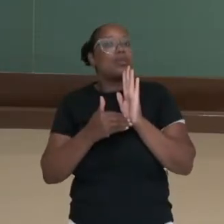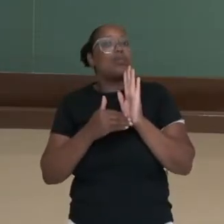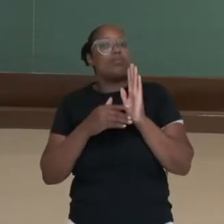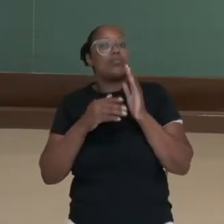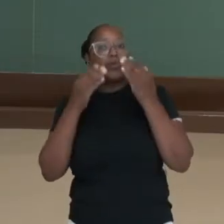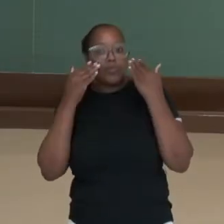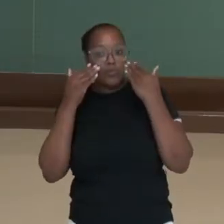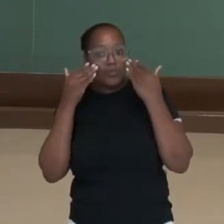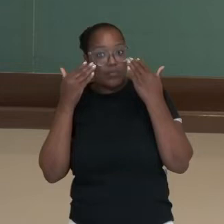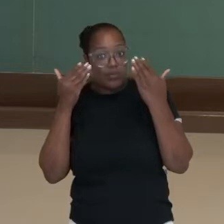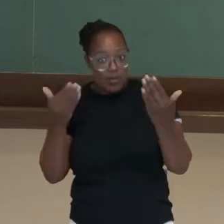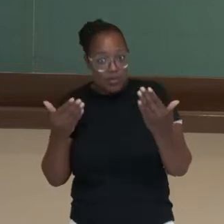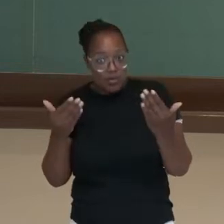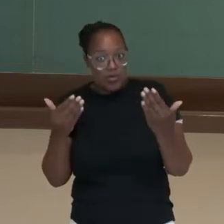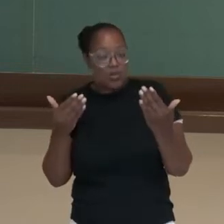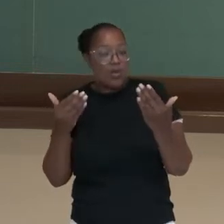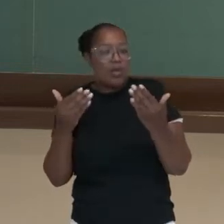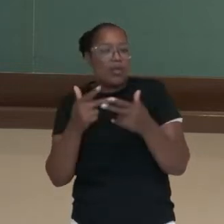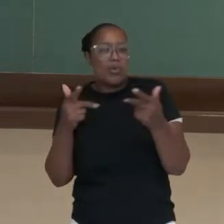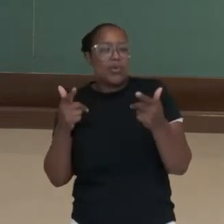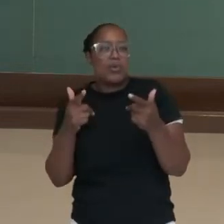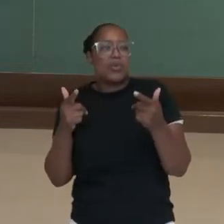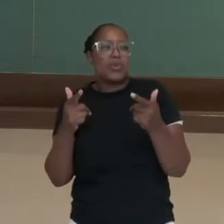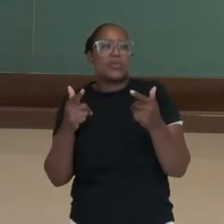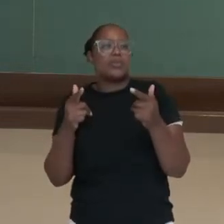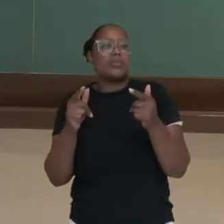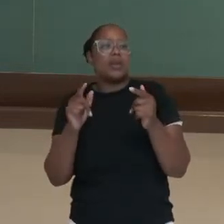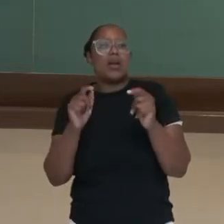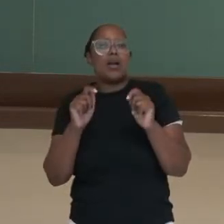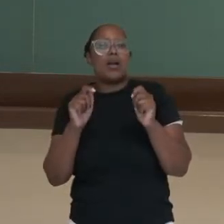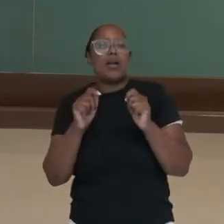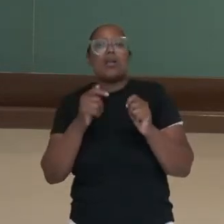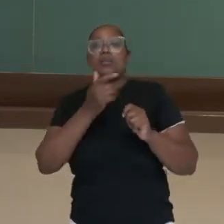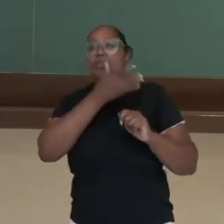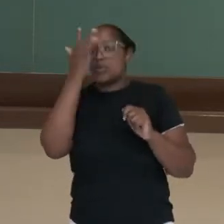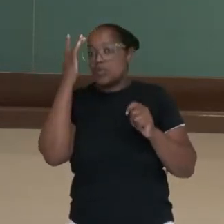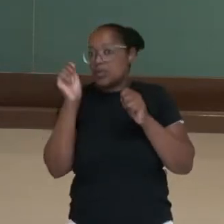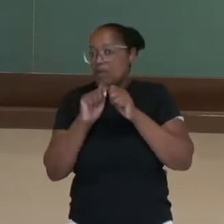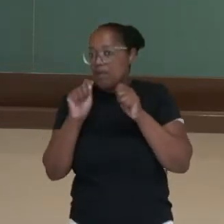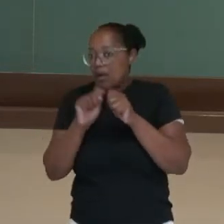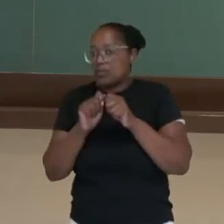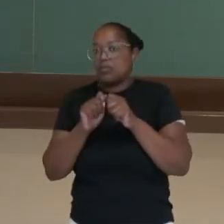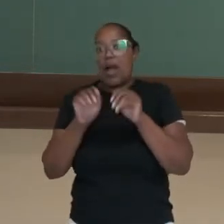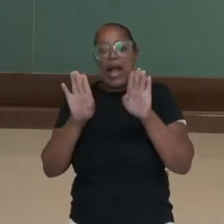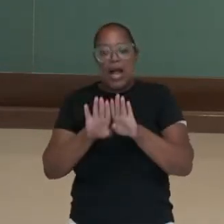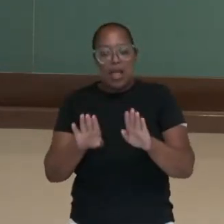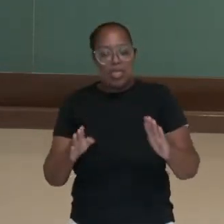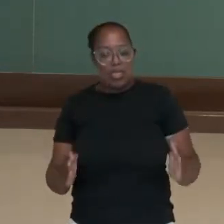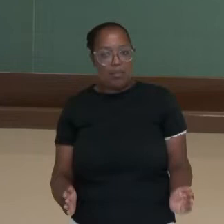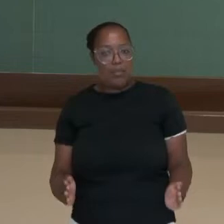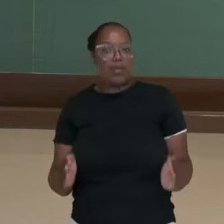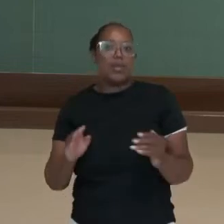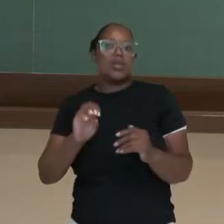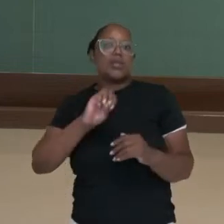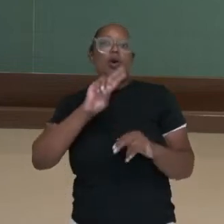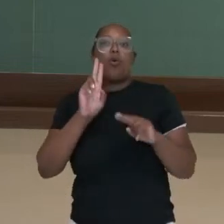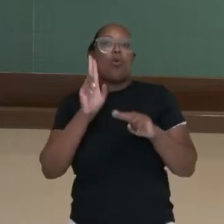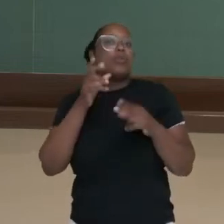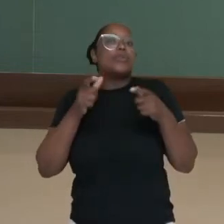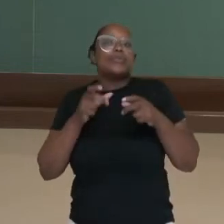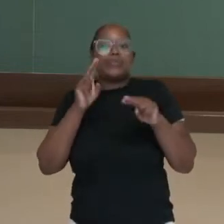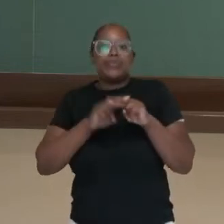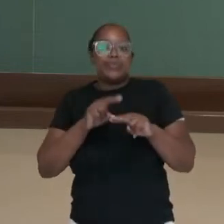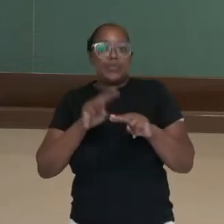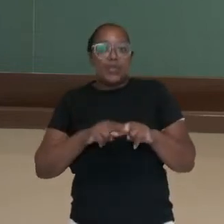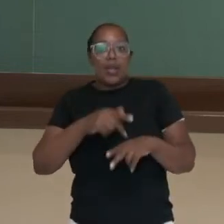um motivo. A pessoa que faz uma faca, a pessoa que faz uma cadeira, elas têm uma finalidade de ser. E o ser